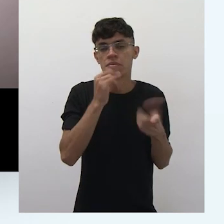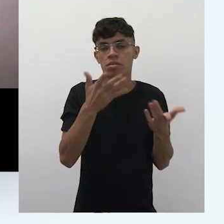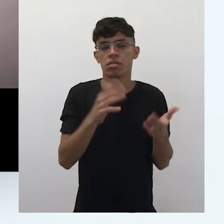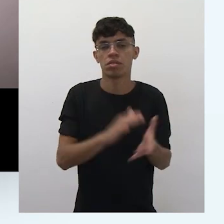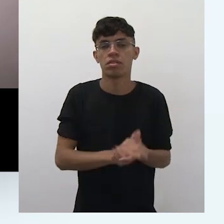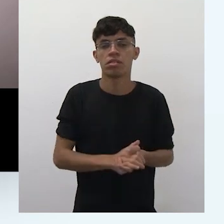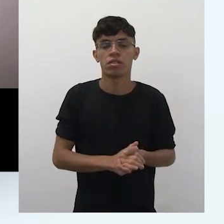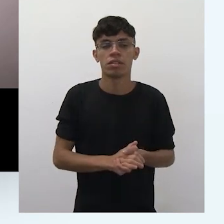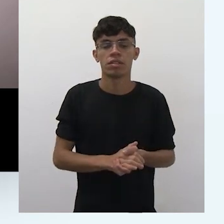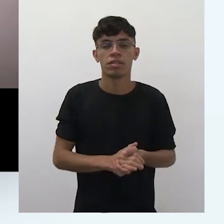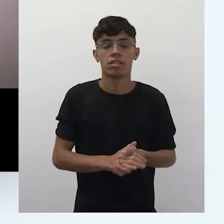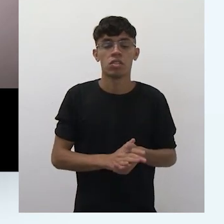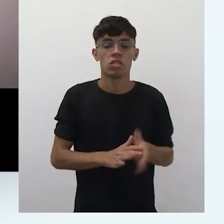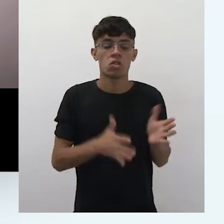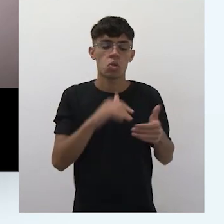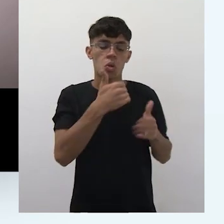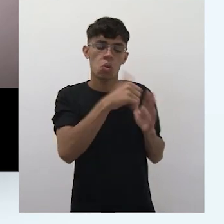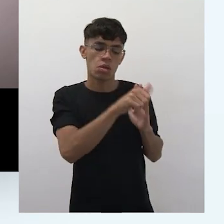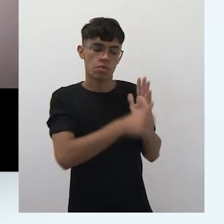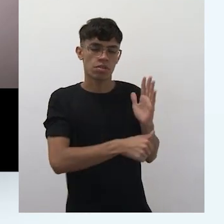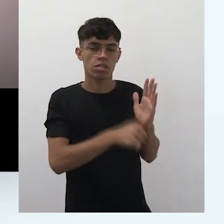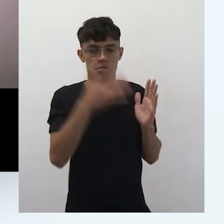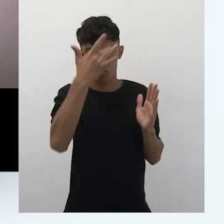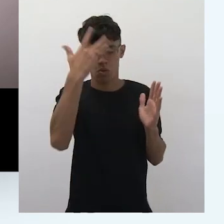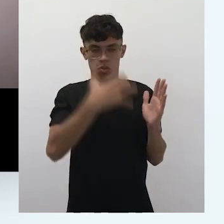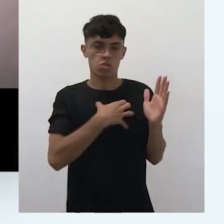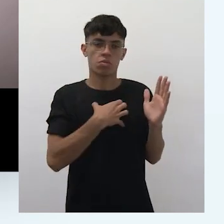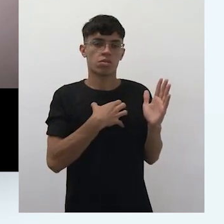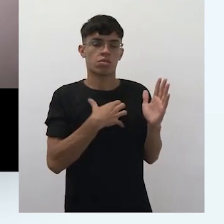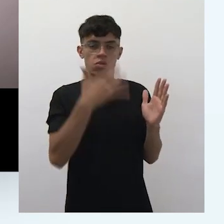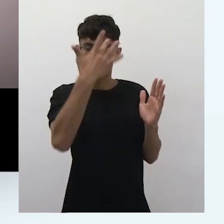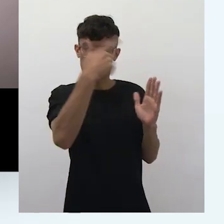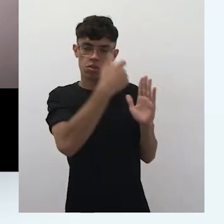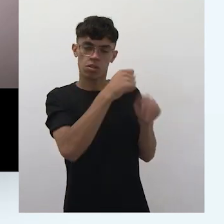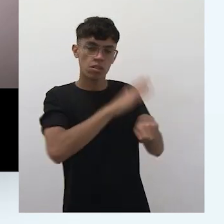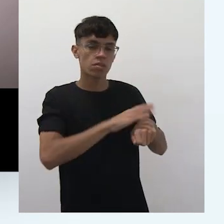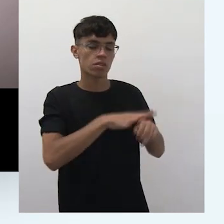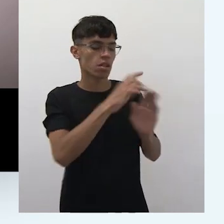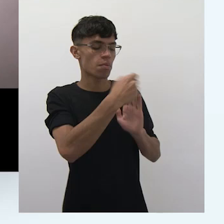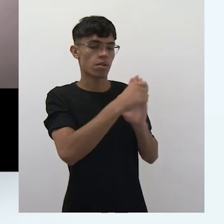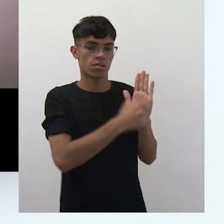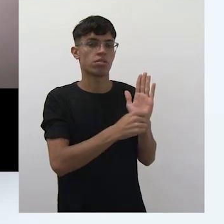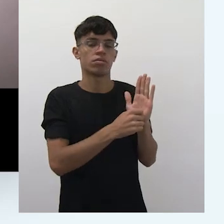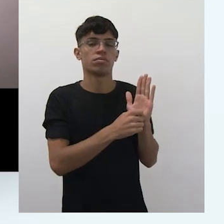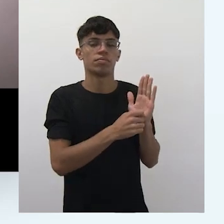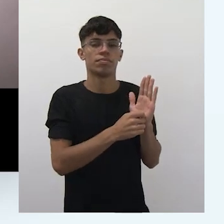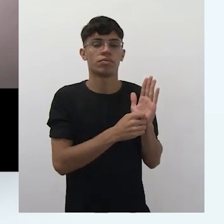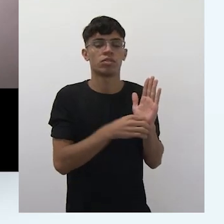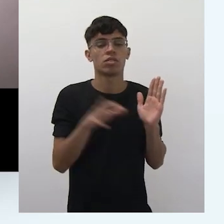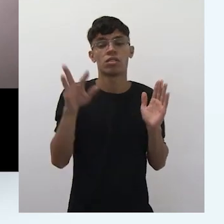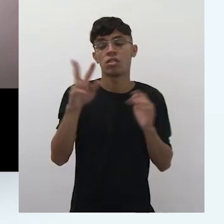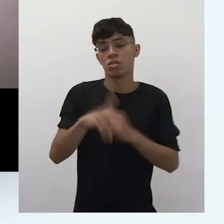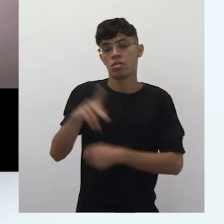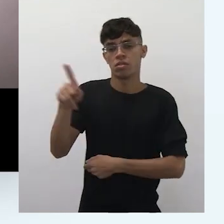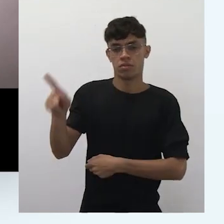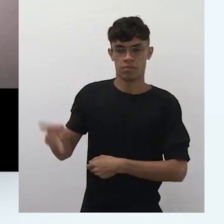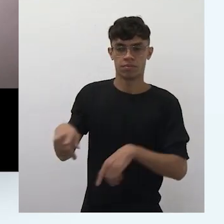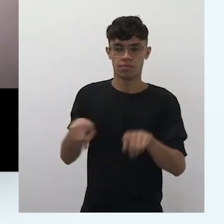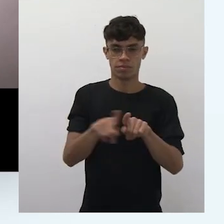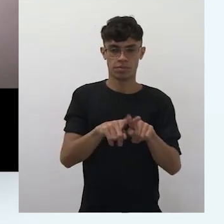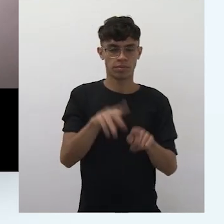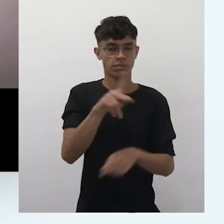do mau humor do avaliador ou da avaliadora, que nesse caso seria o professor e a